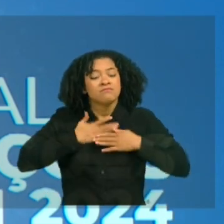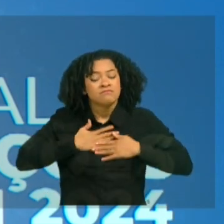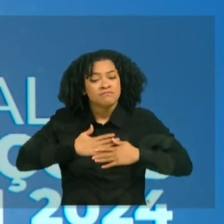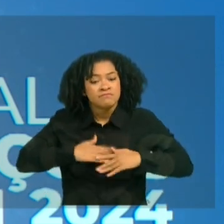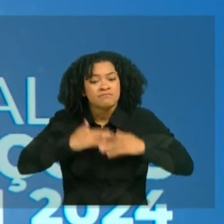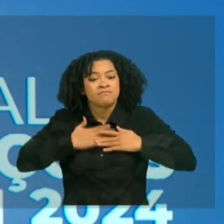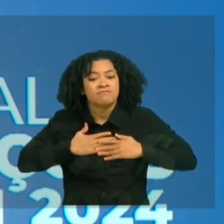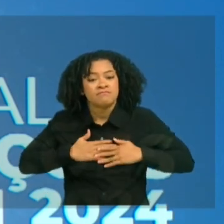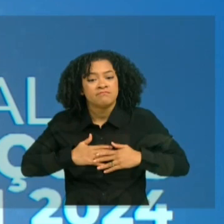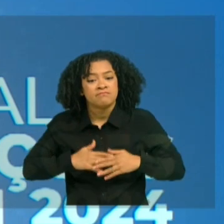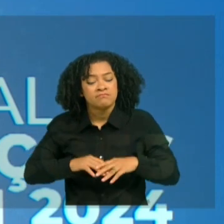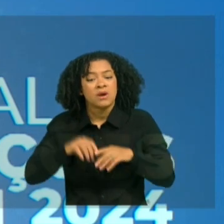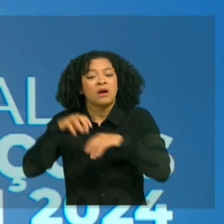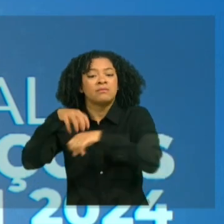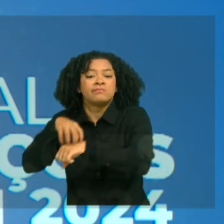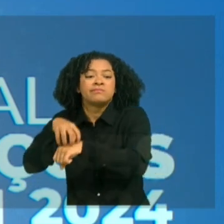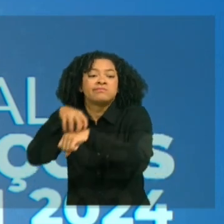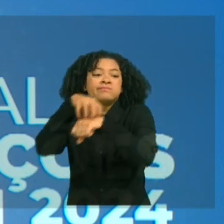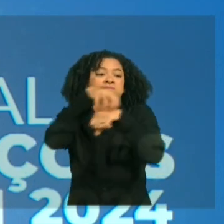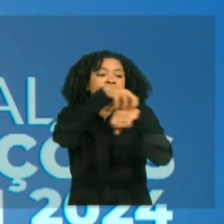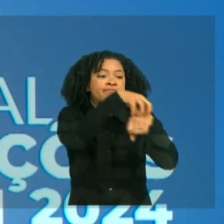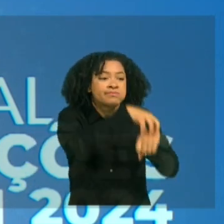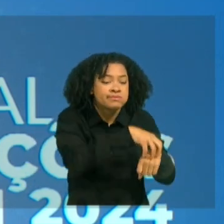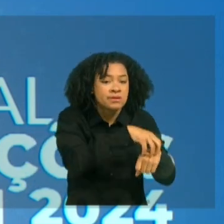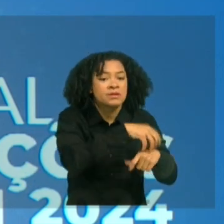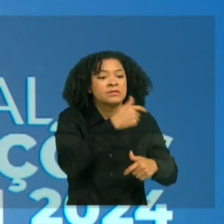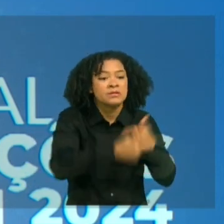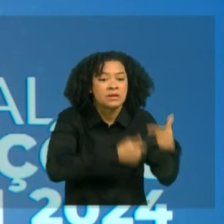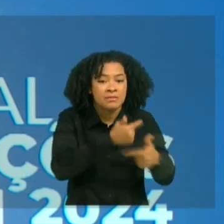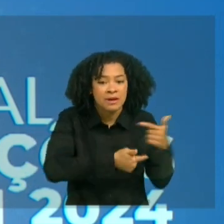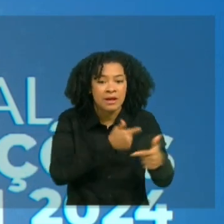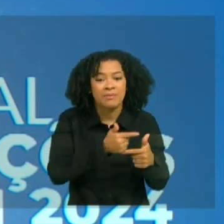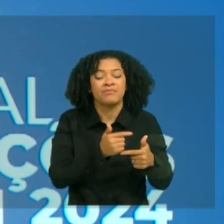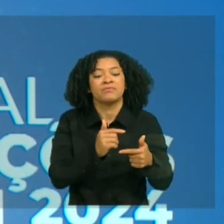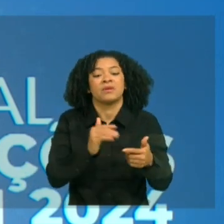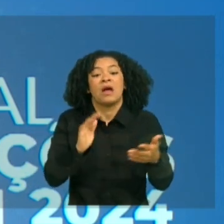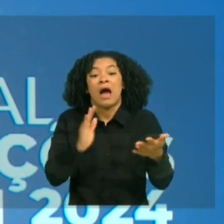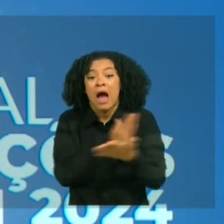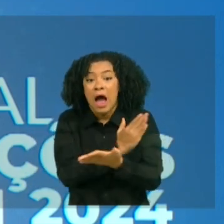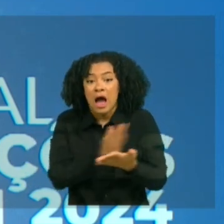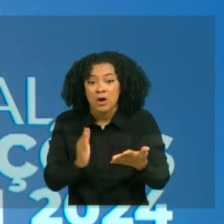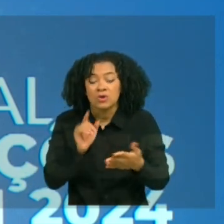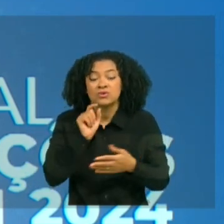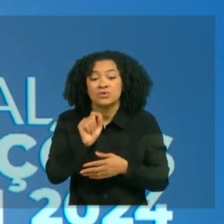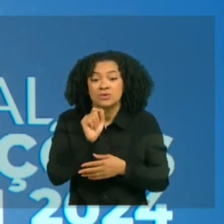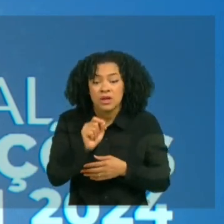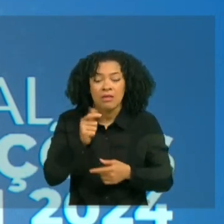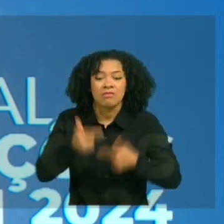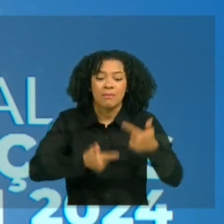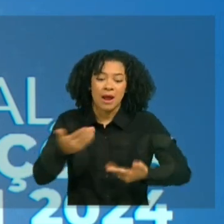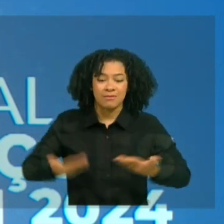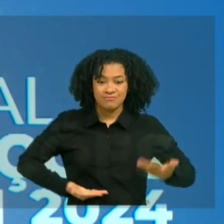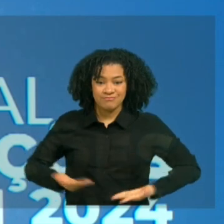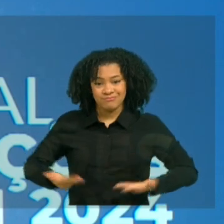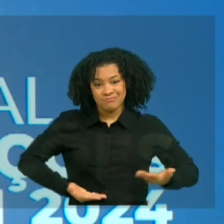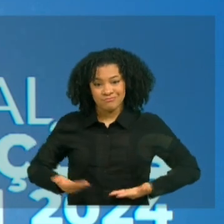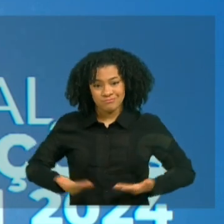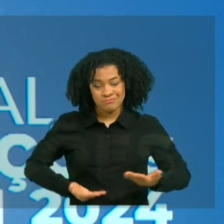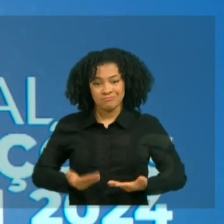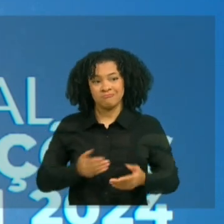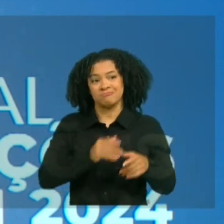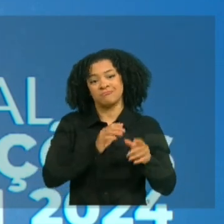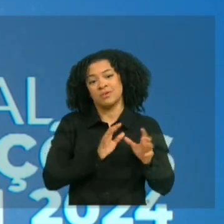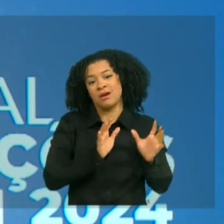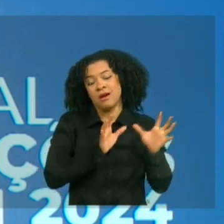tranquilamente para servir né a casa grande aqui em Salvador nós do do do movimento